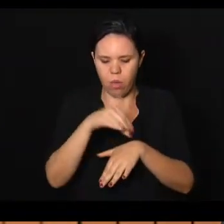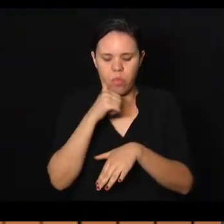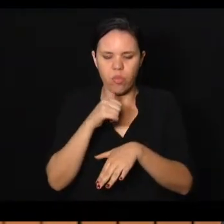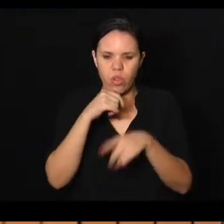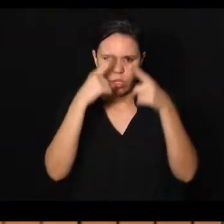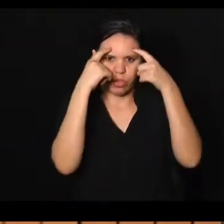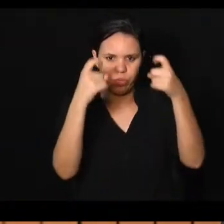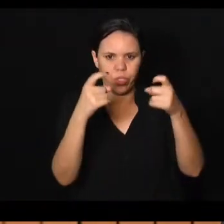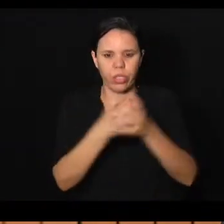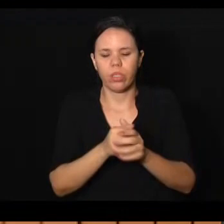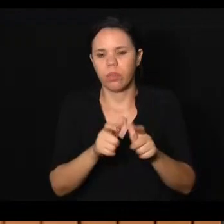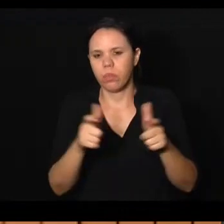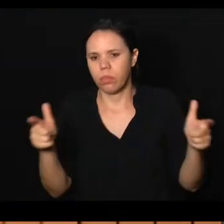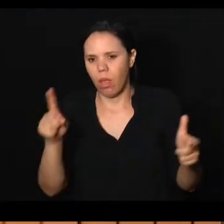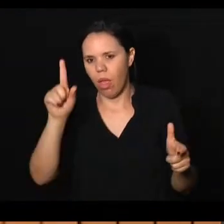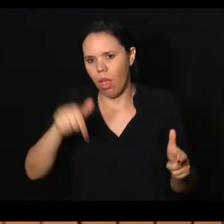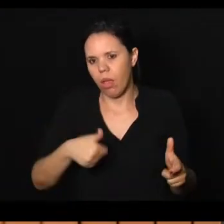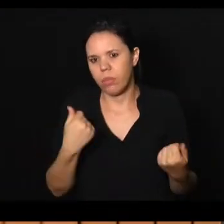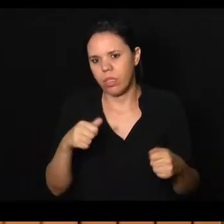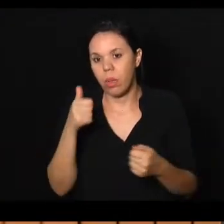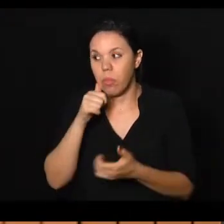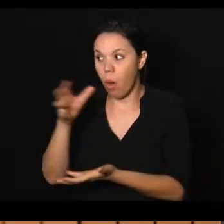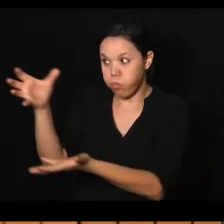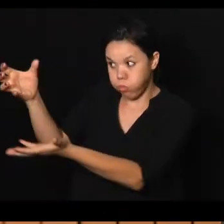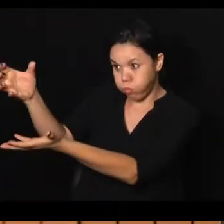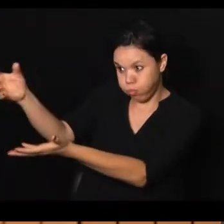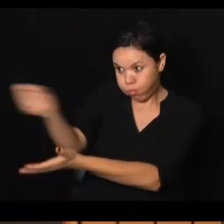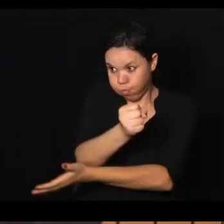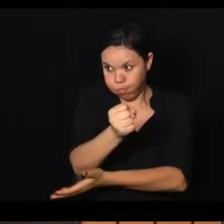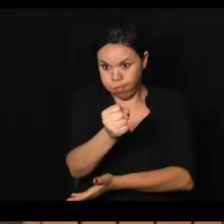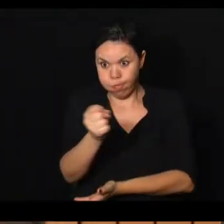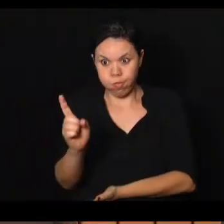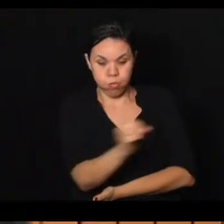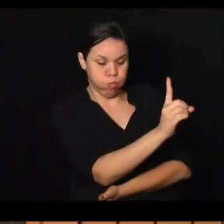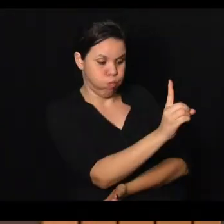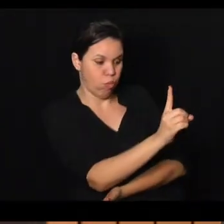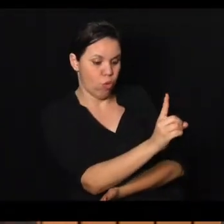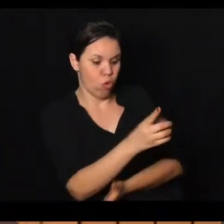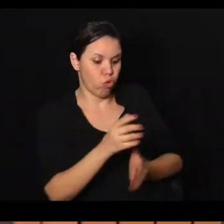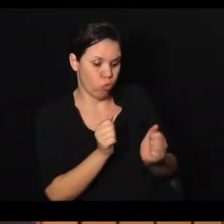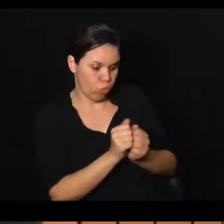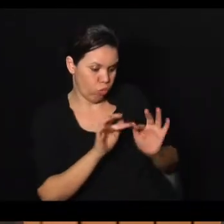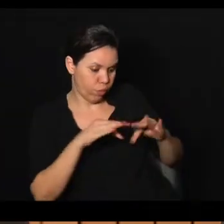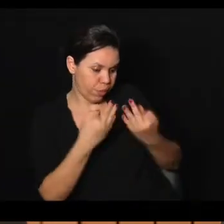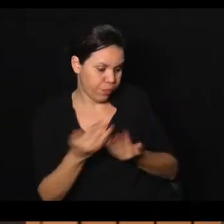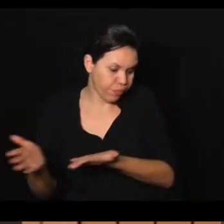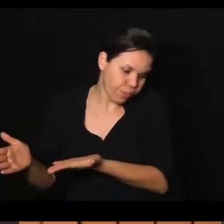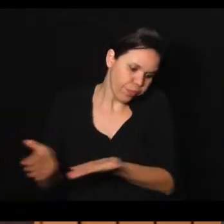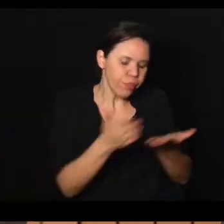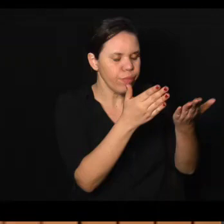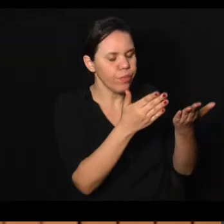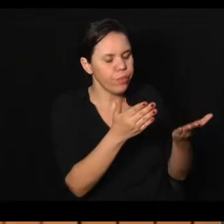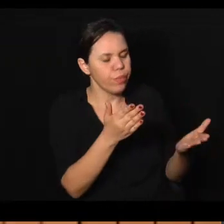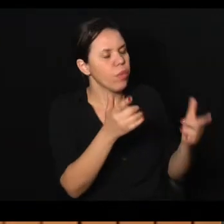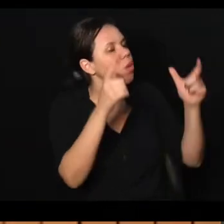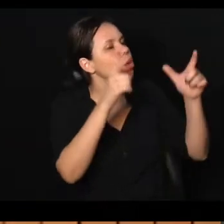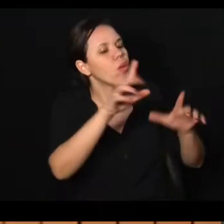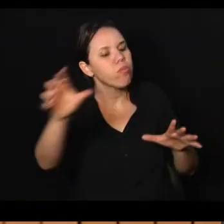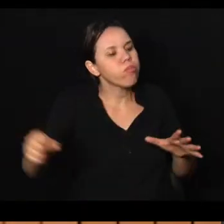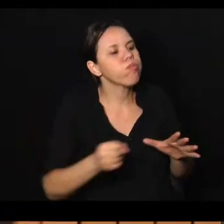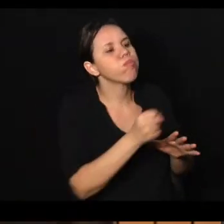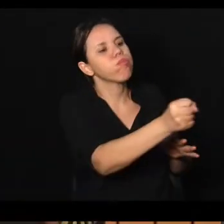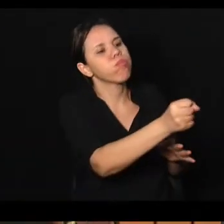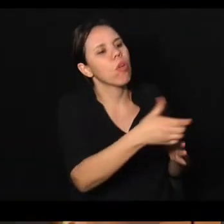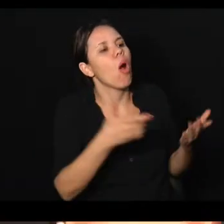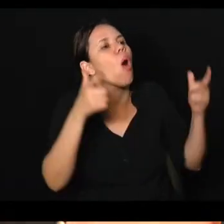as mulheres têm que ser retiradas do lar no primeiro momento com os filhos. E aonde colocar esta mulher?